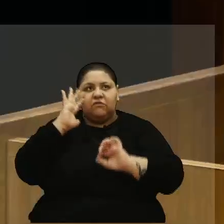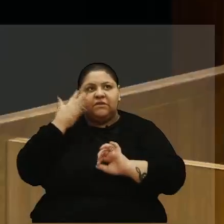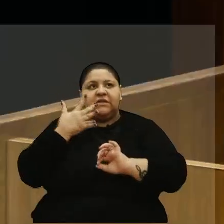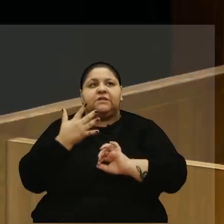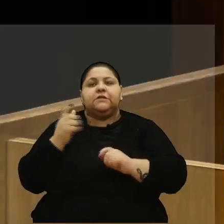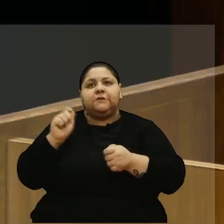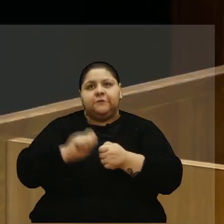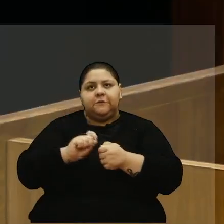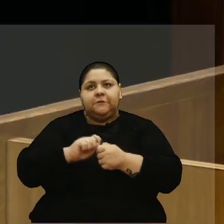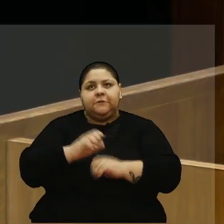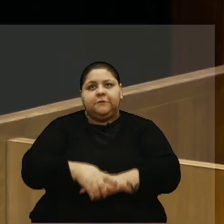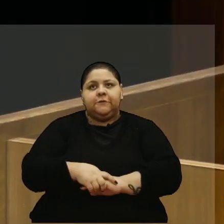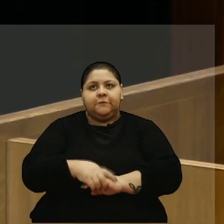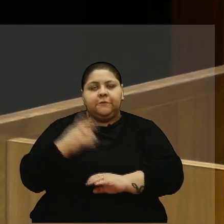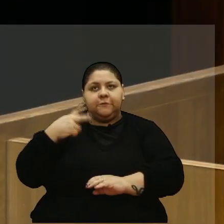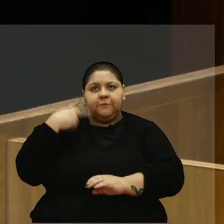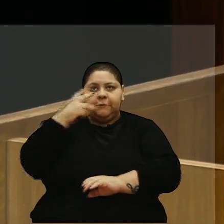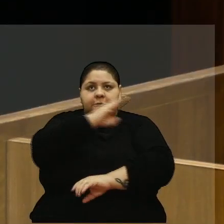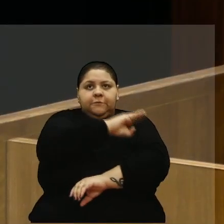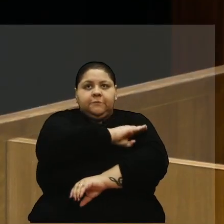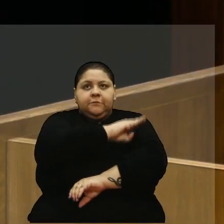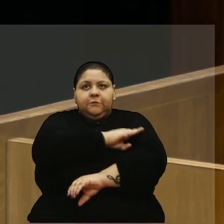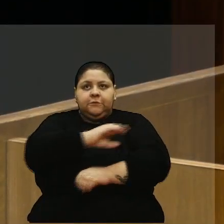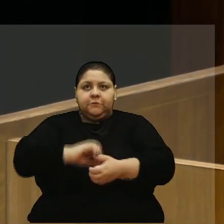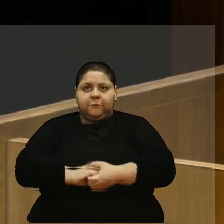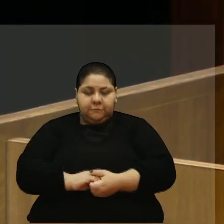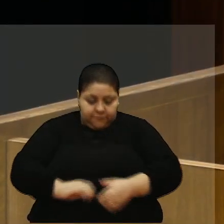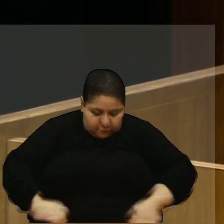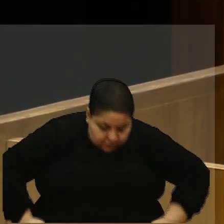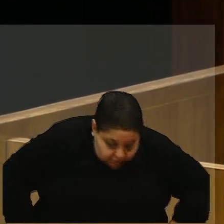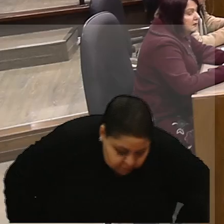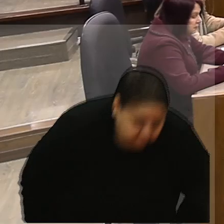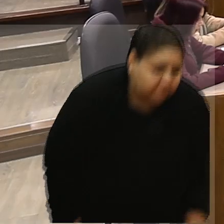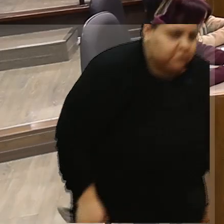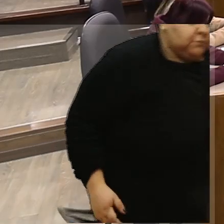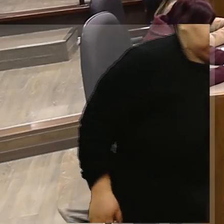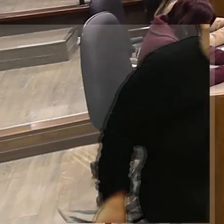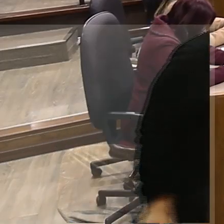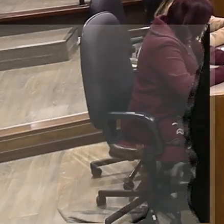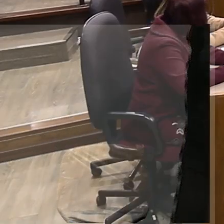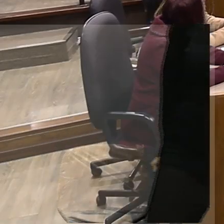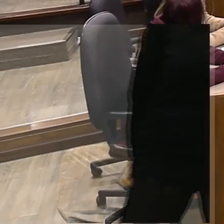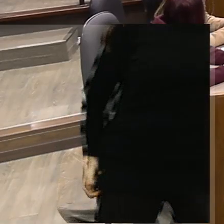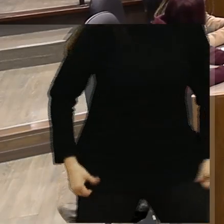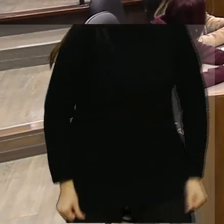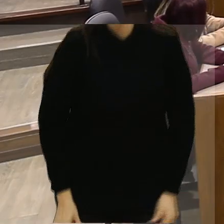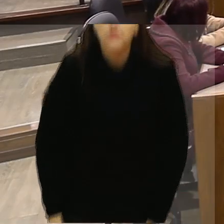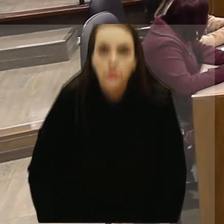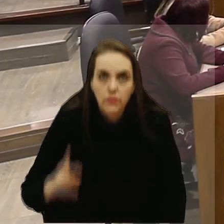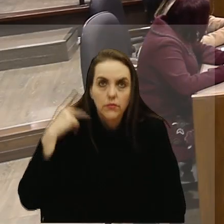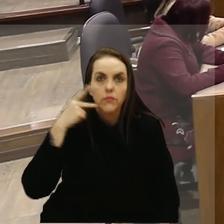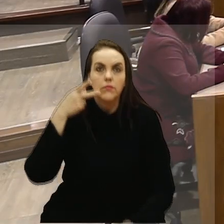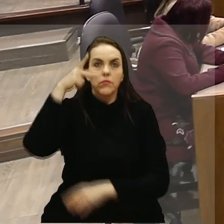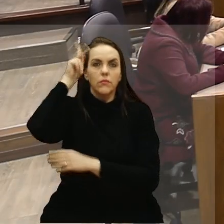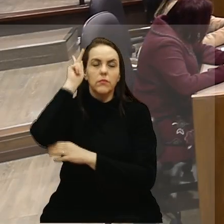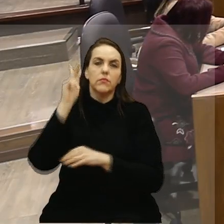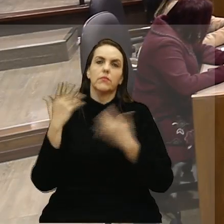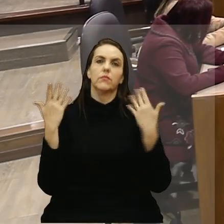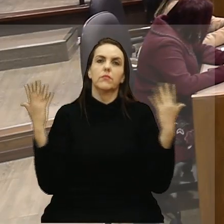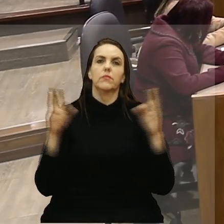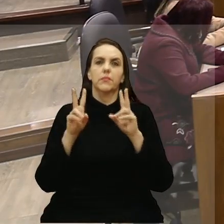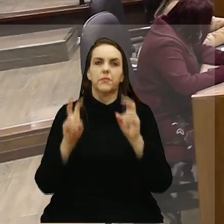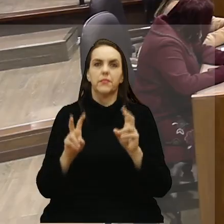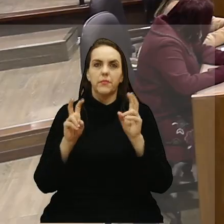Vereador Fantinel, o capitão pediu antes. Capitão. Vereador Iago Morandi, parabéns por ter trazido esse tema. É um